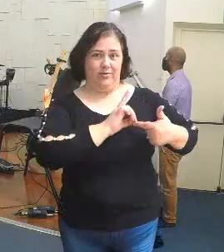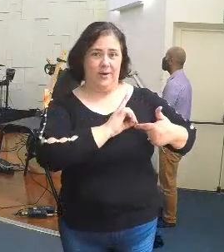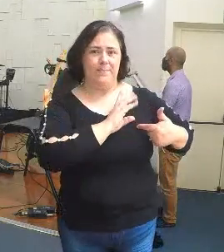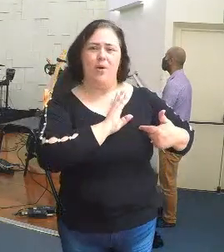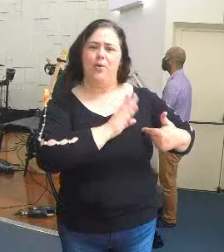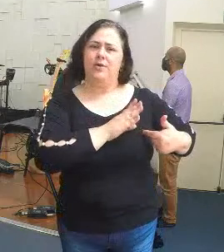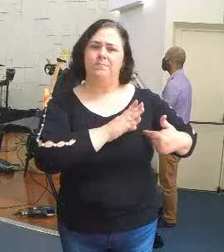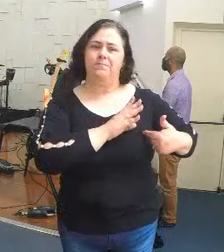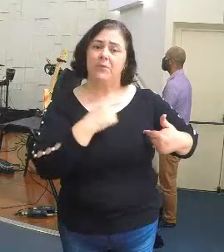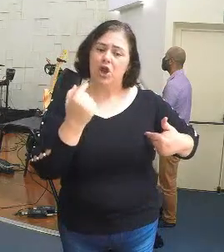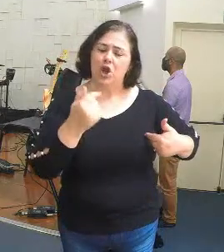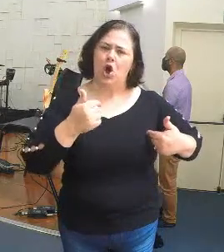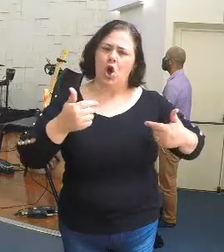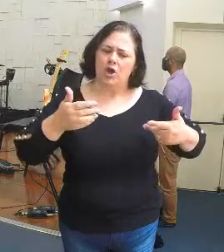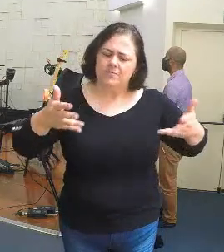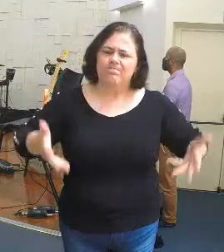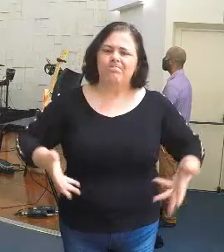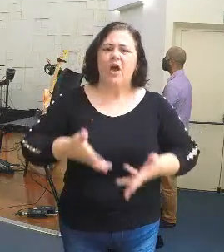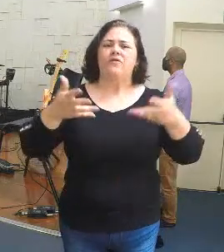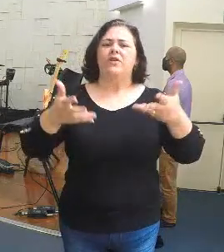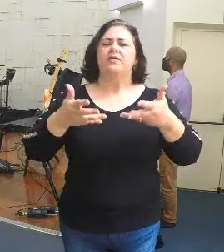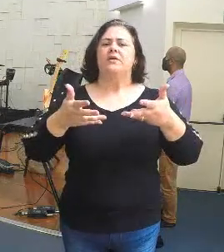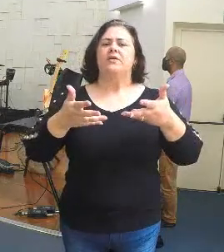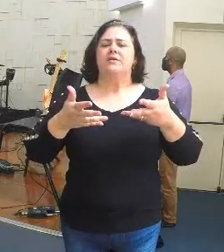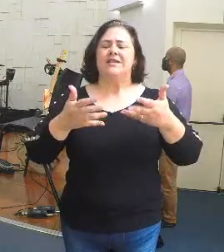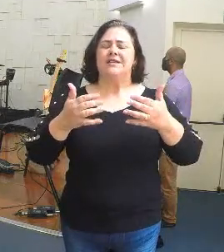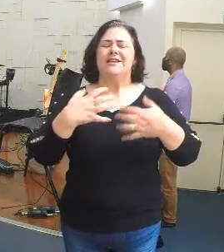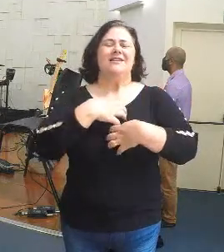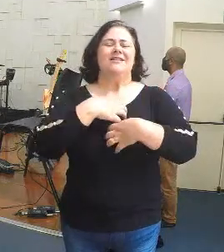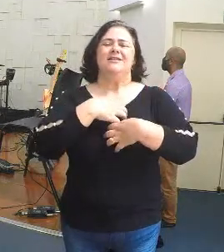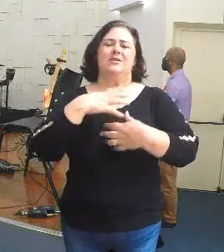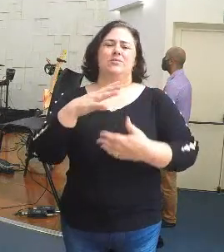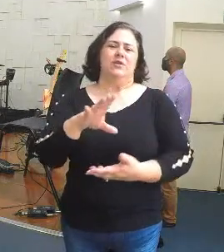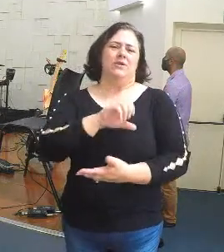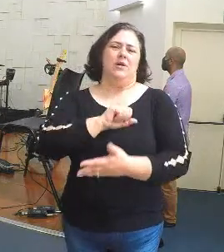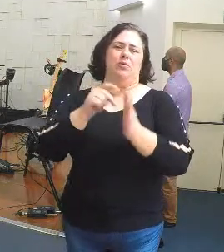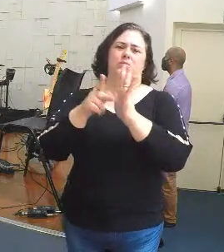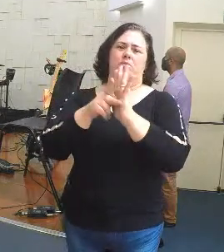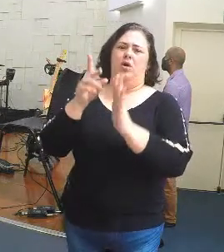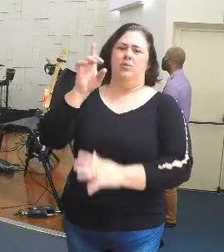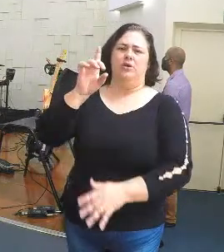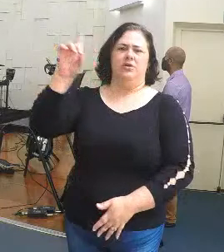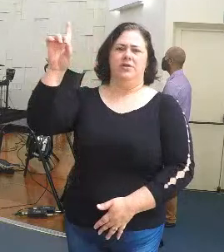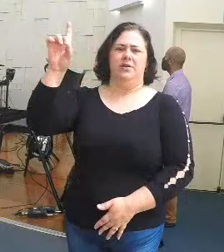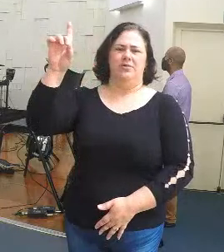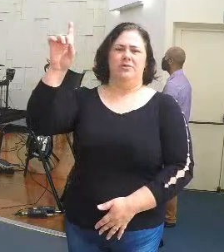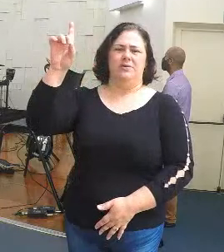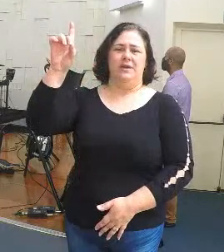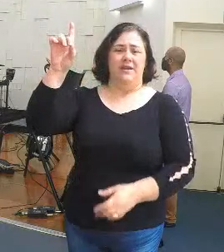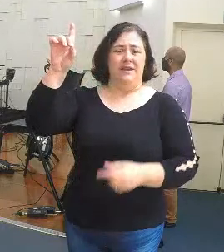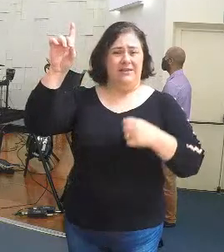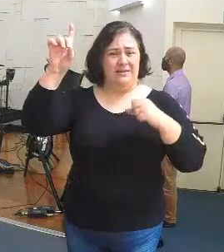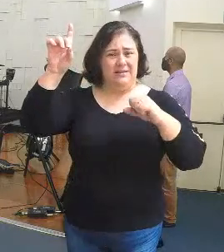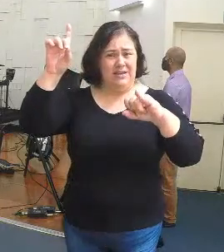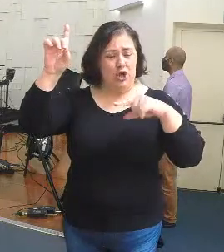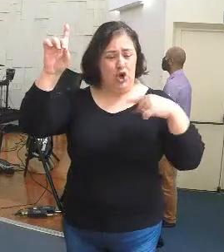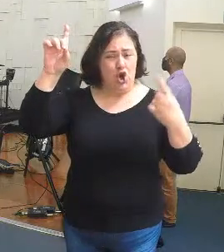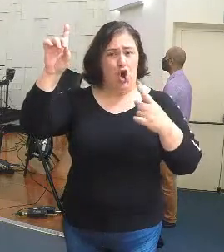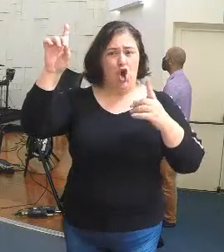amor que Deus tem por nós. Deus é amor. E aquele que permanece no amor, permanece em Deus e Deus